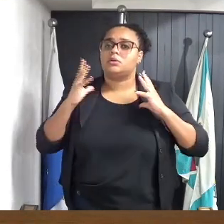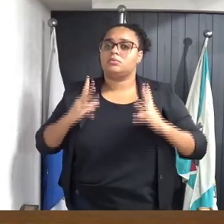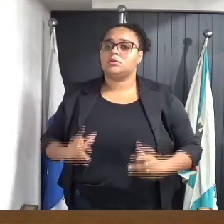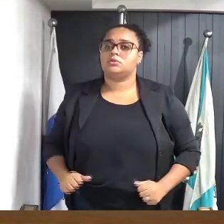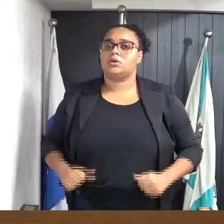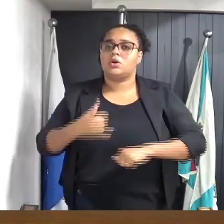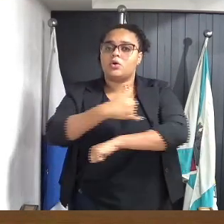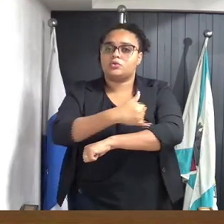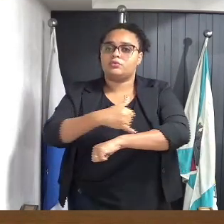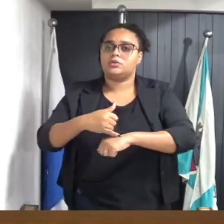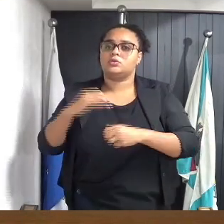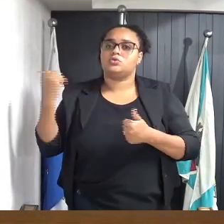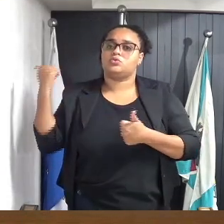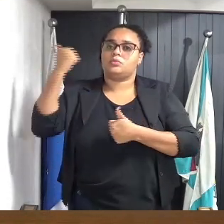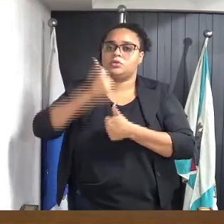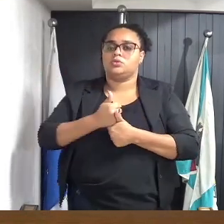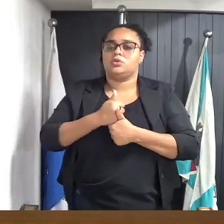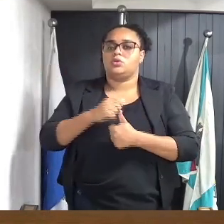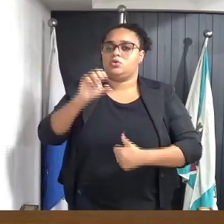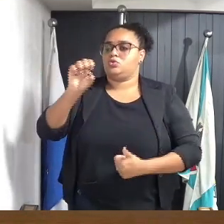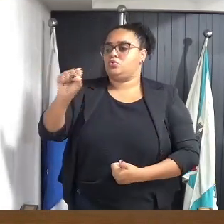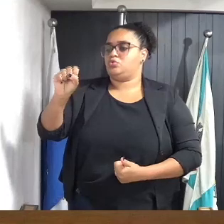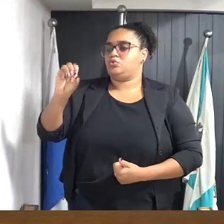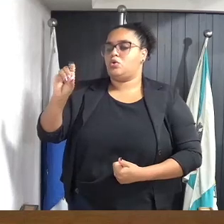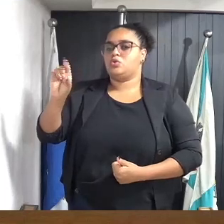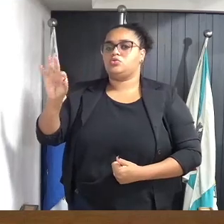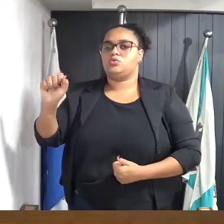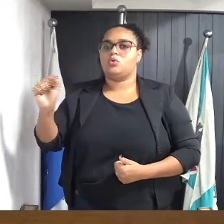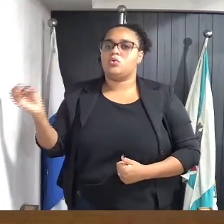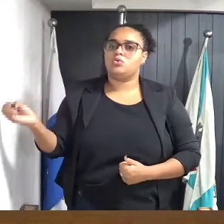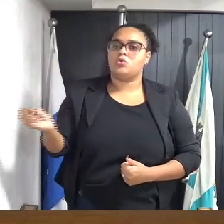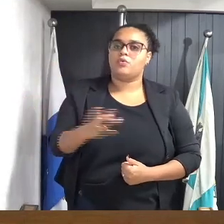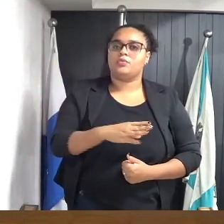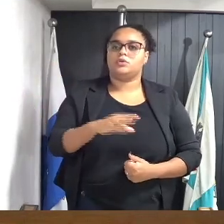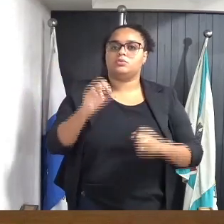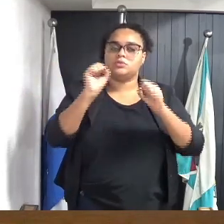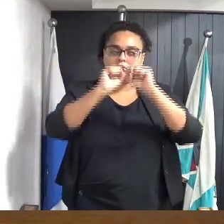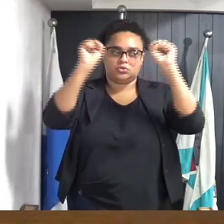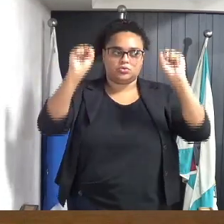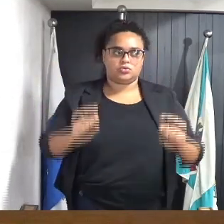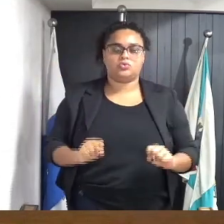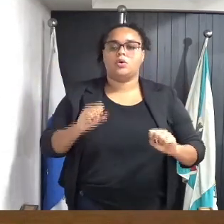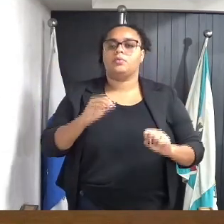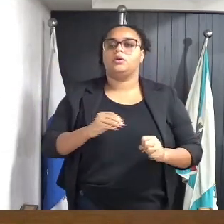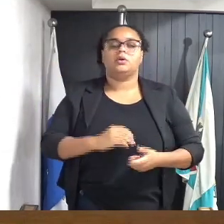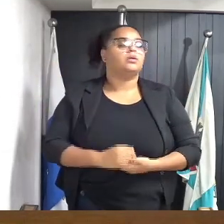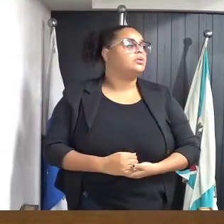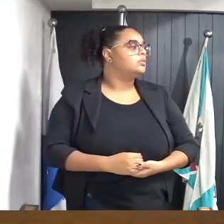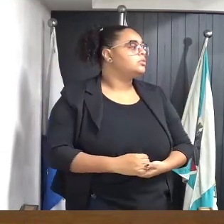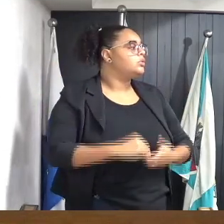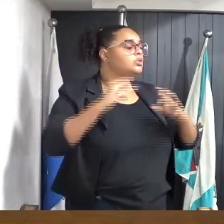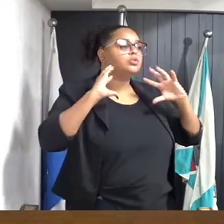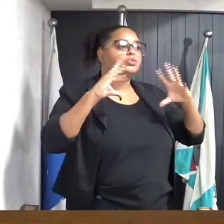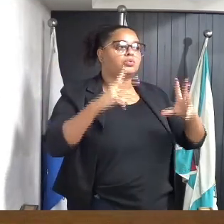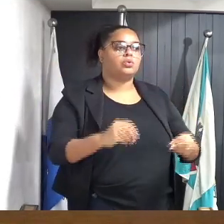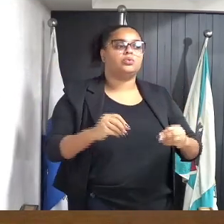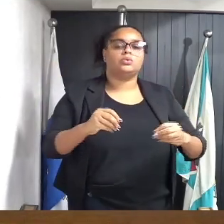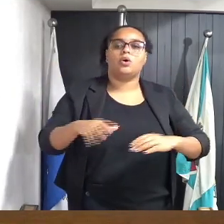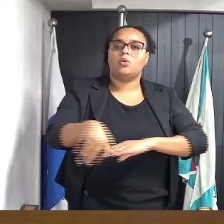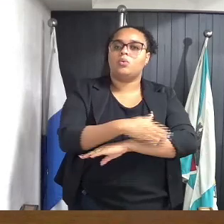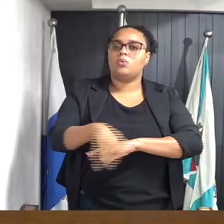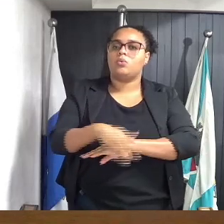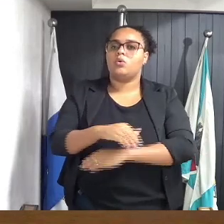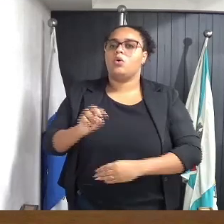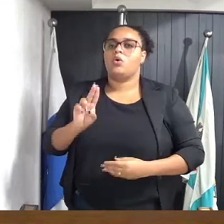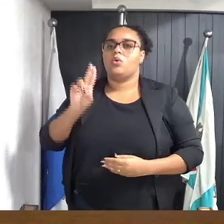básico, asfaltamento e substituição das atuais lâmpadas a vapor de sódio pelo sistema de iluminação com lâmpadas de LED em toda a